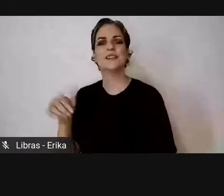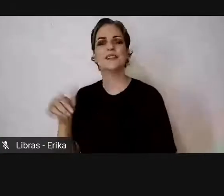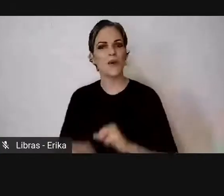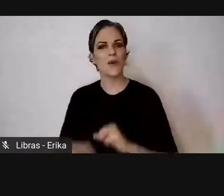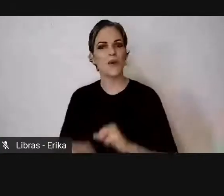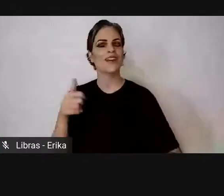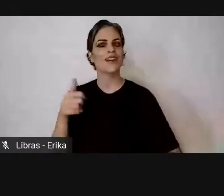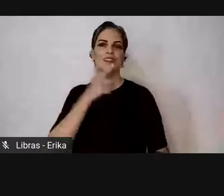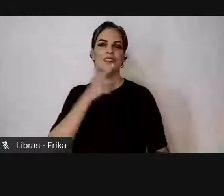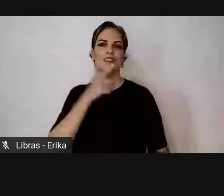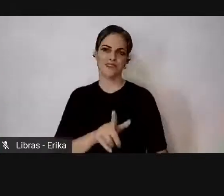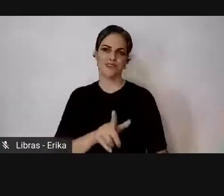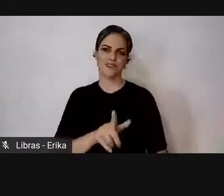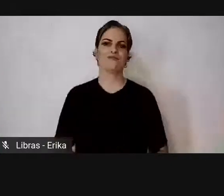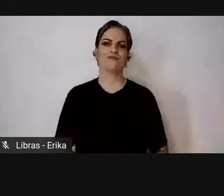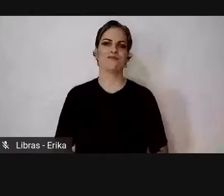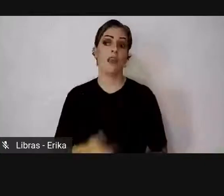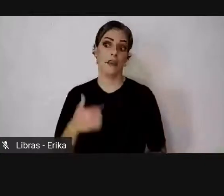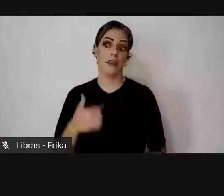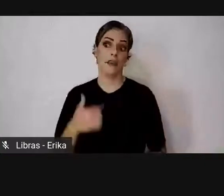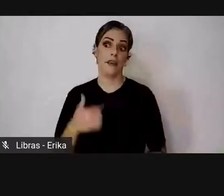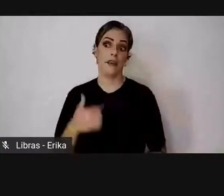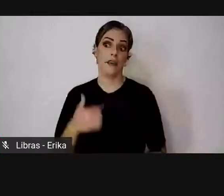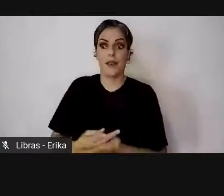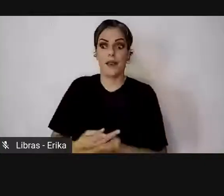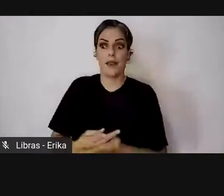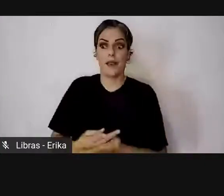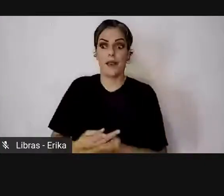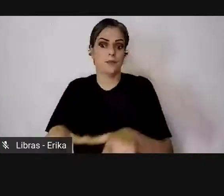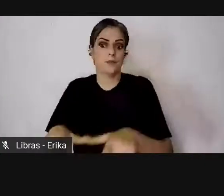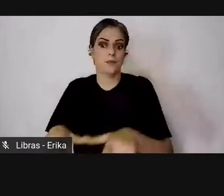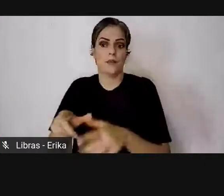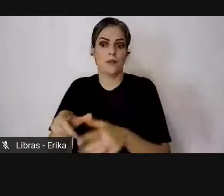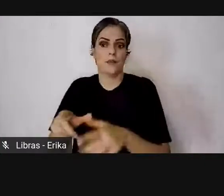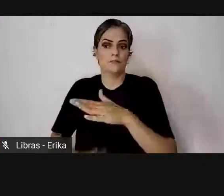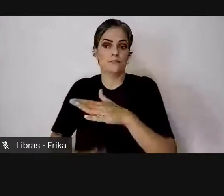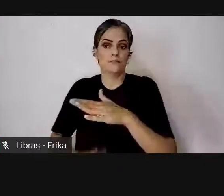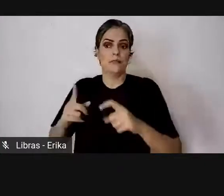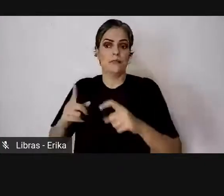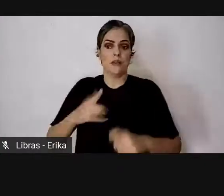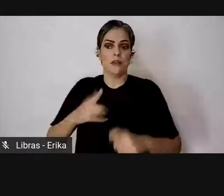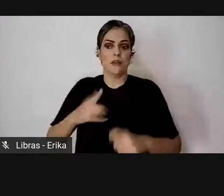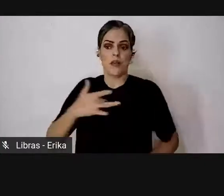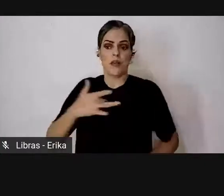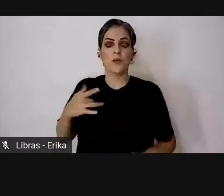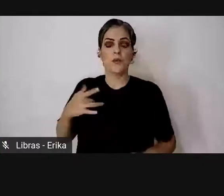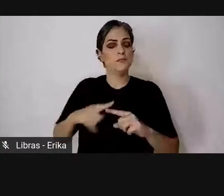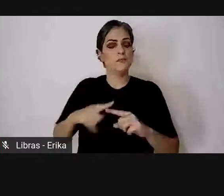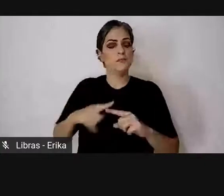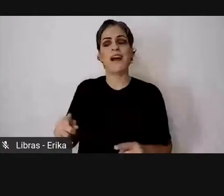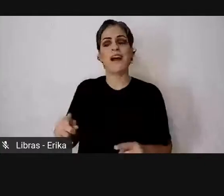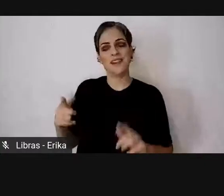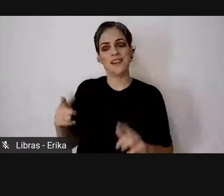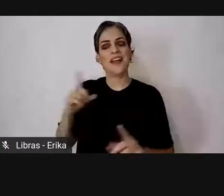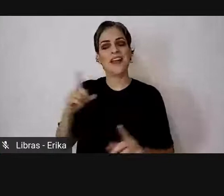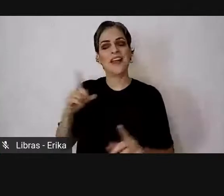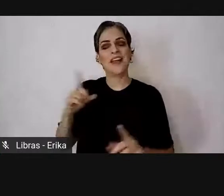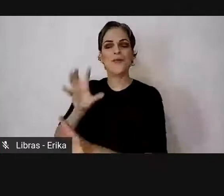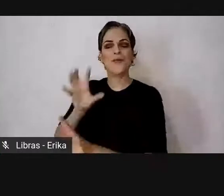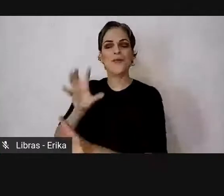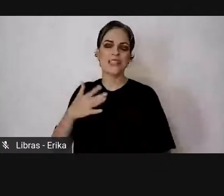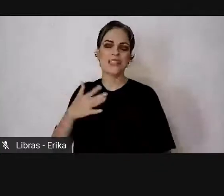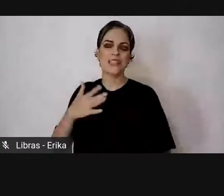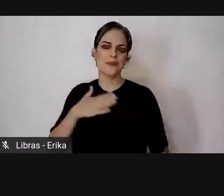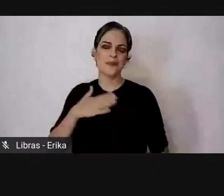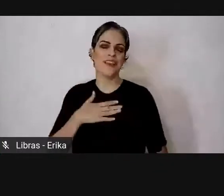isso eu acredito, mas assim, fazendo quase um teletrabalho por conta disso. Eu tinha uma conexão, tive já uma